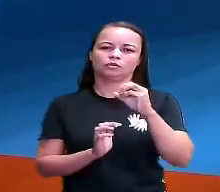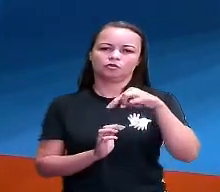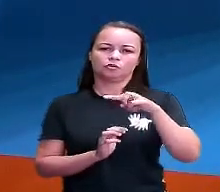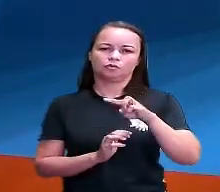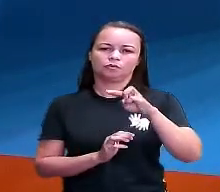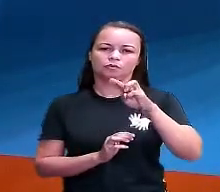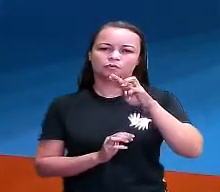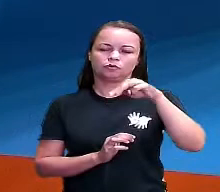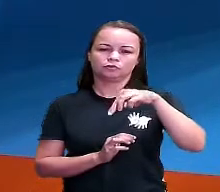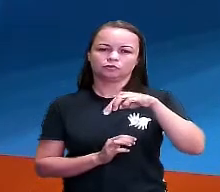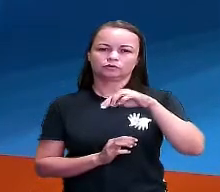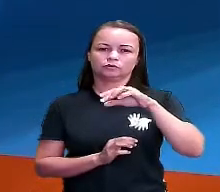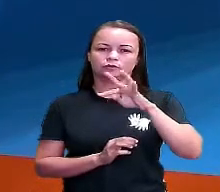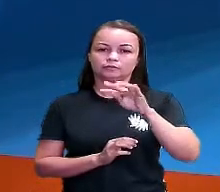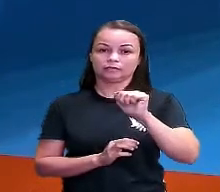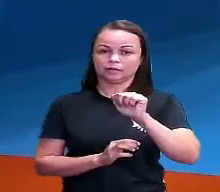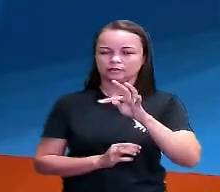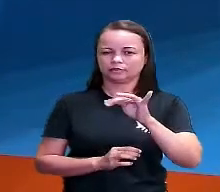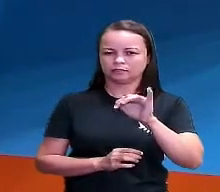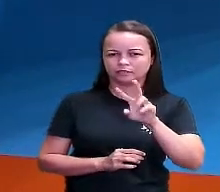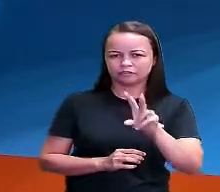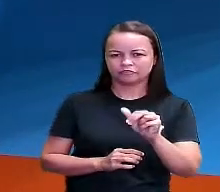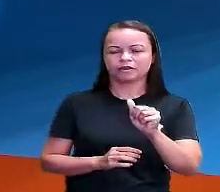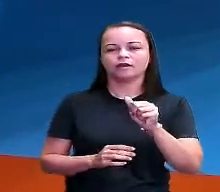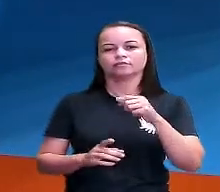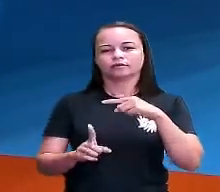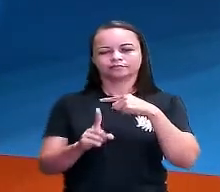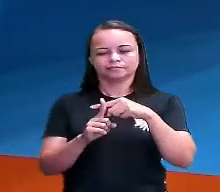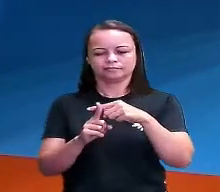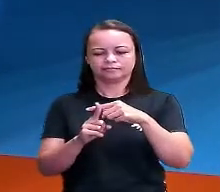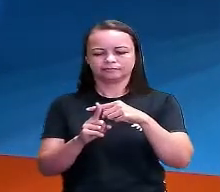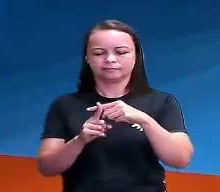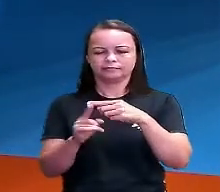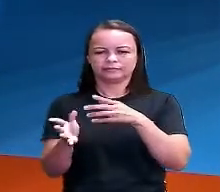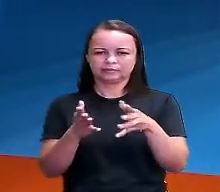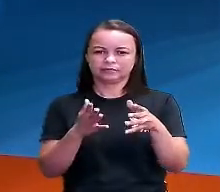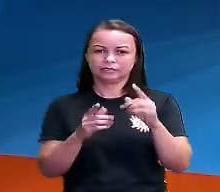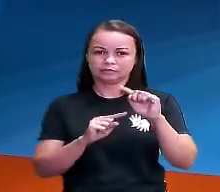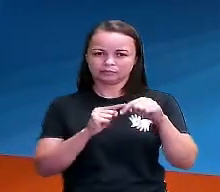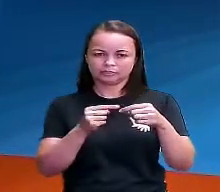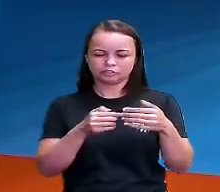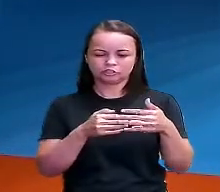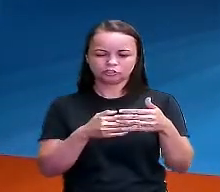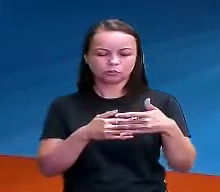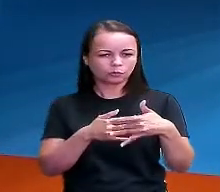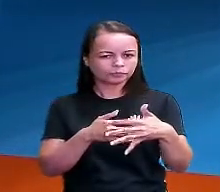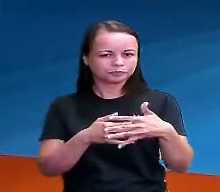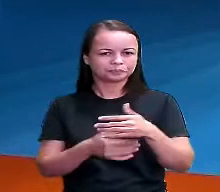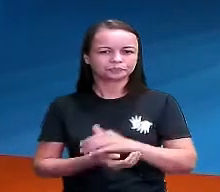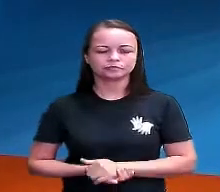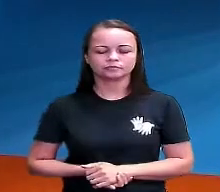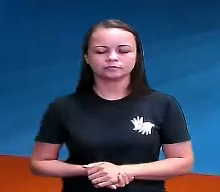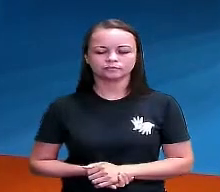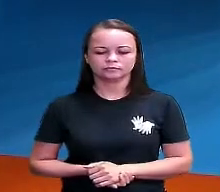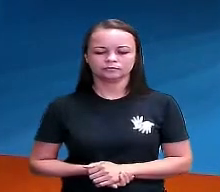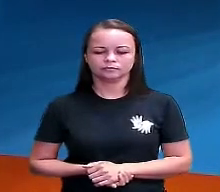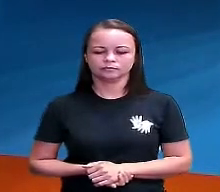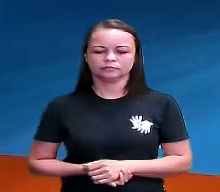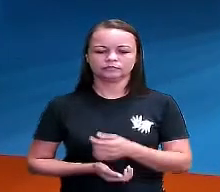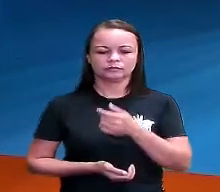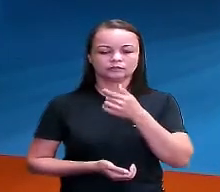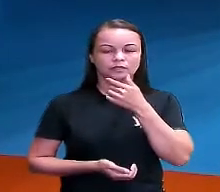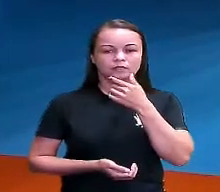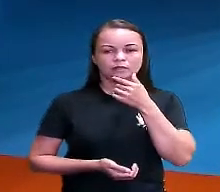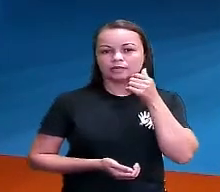adição, tá? Segura-se aí que mais para frente a gente continua. Ó, Theo e Cleo